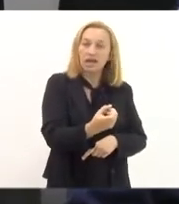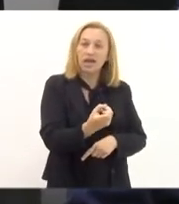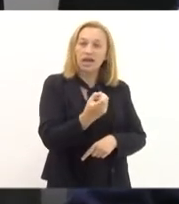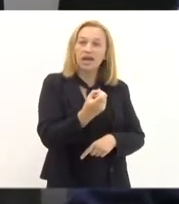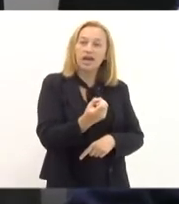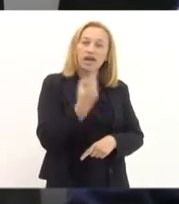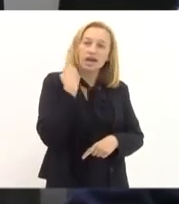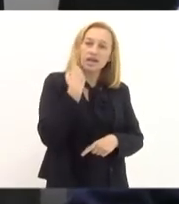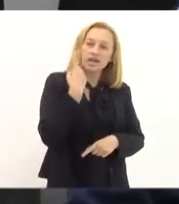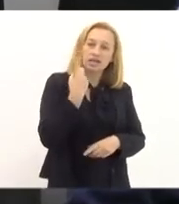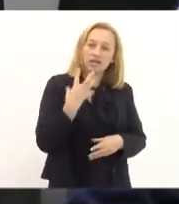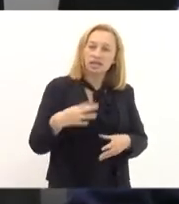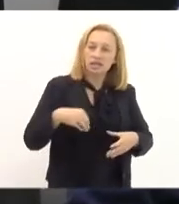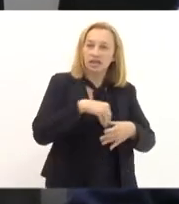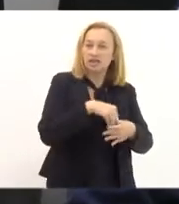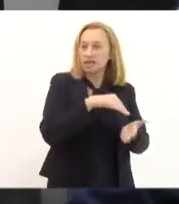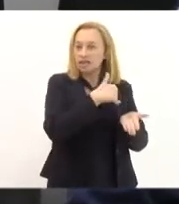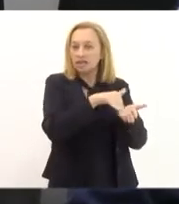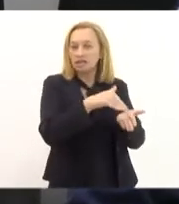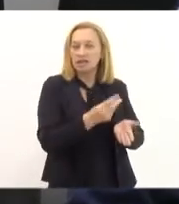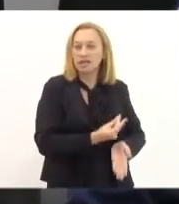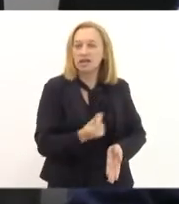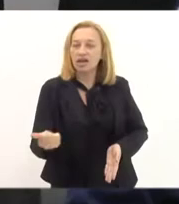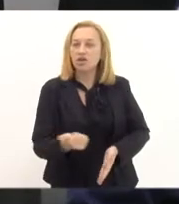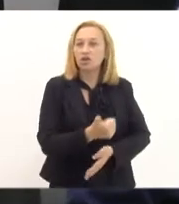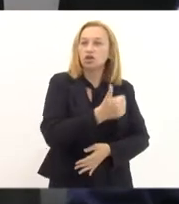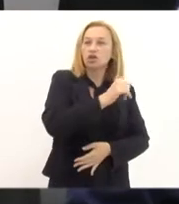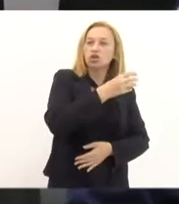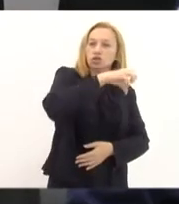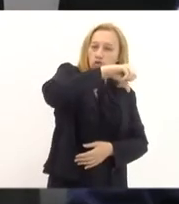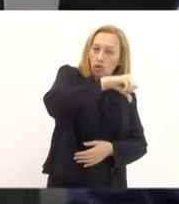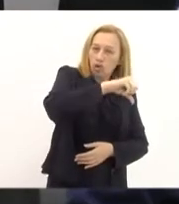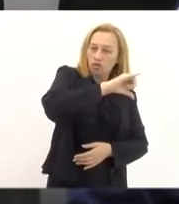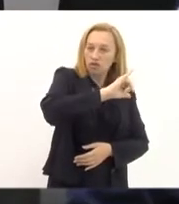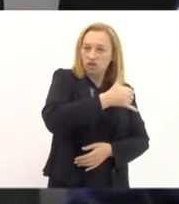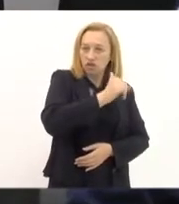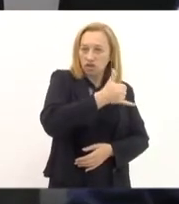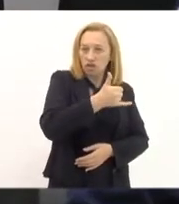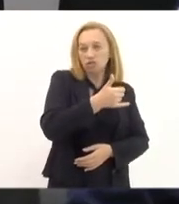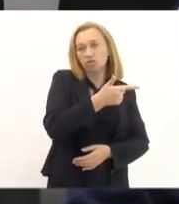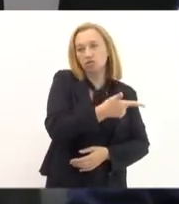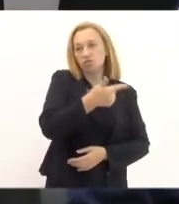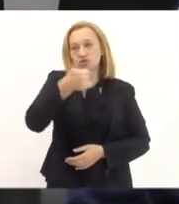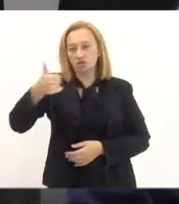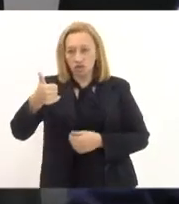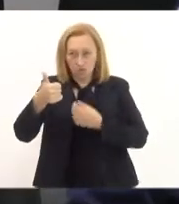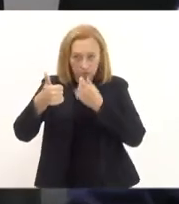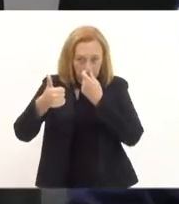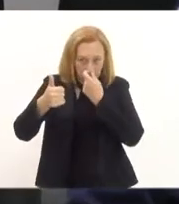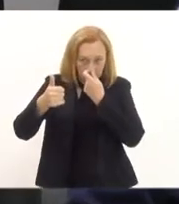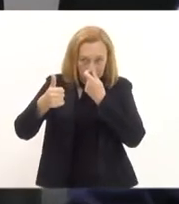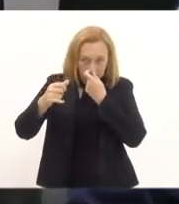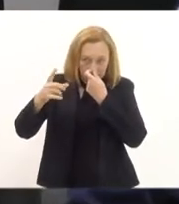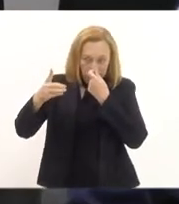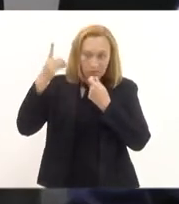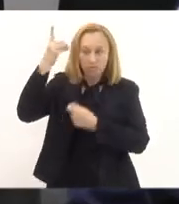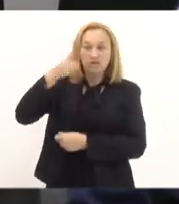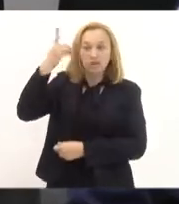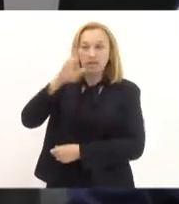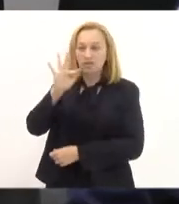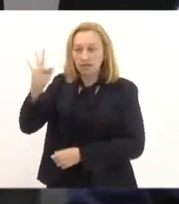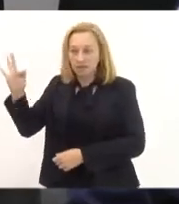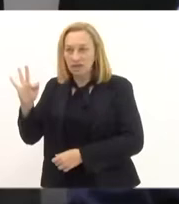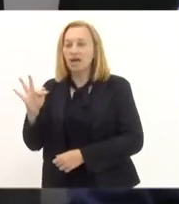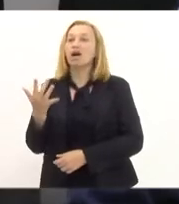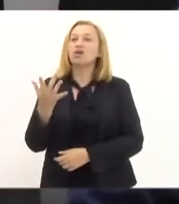que saiu em nove de janeiro de 2021 seguido de um deputado federal Juninho